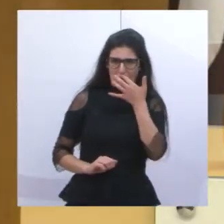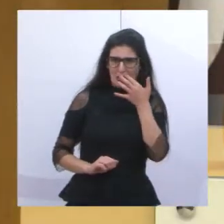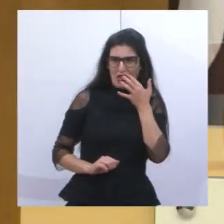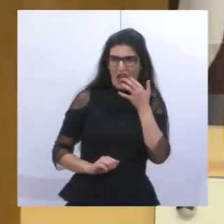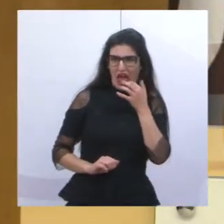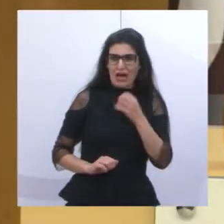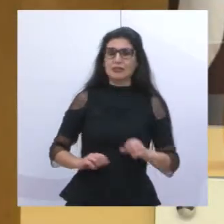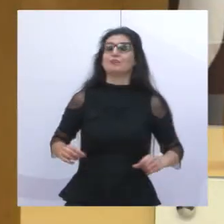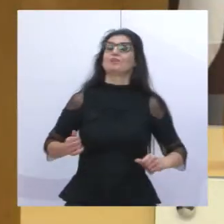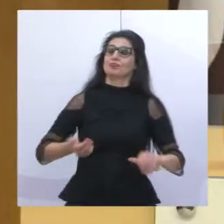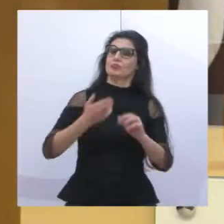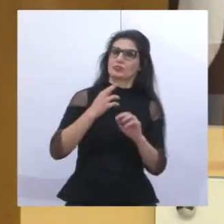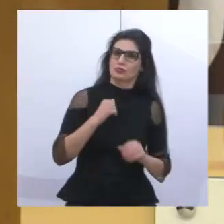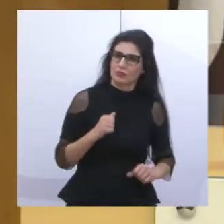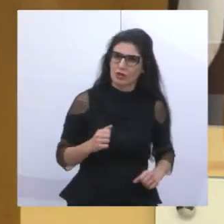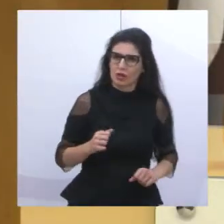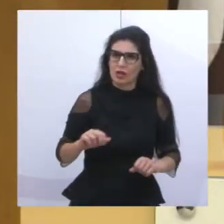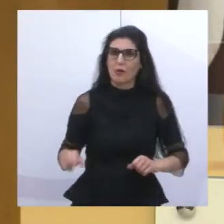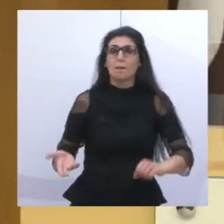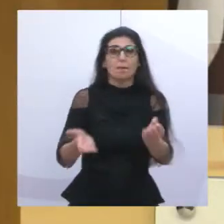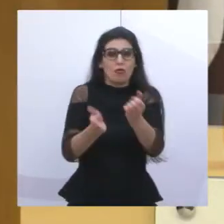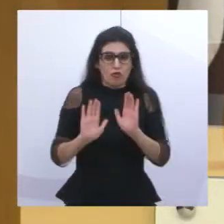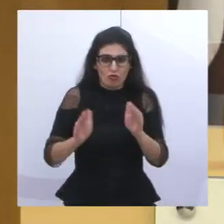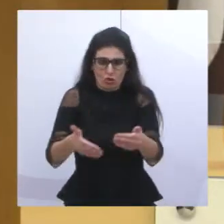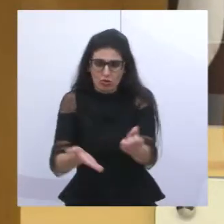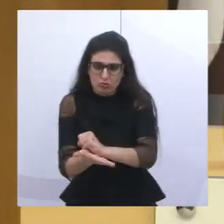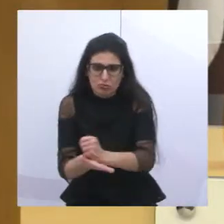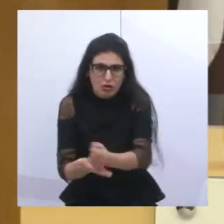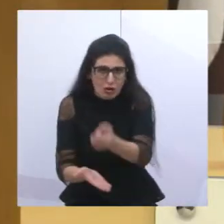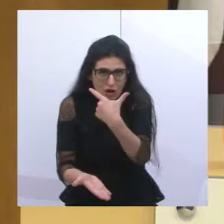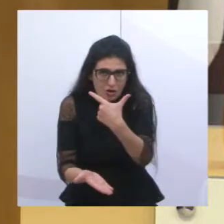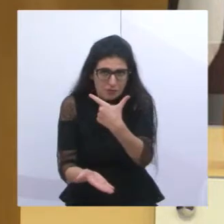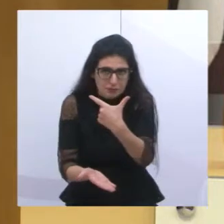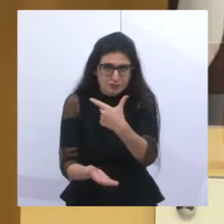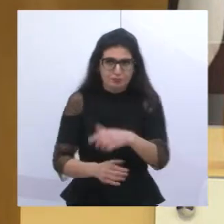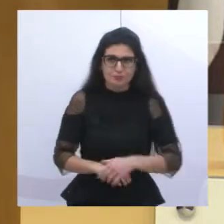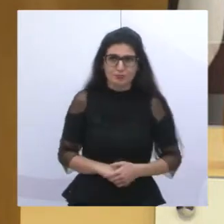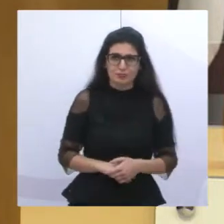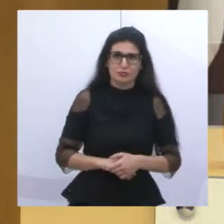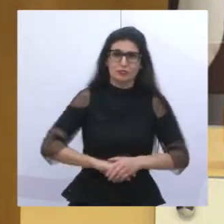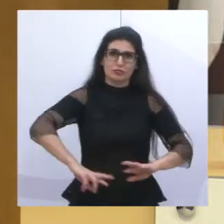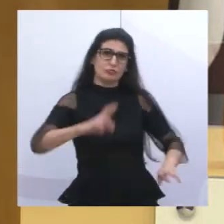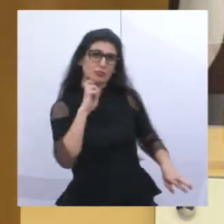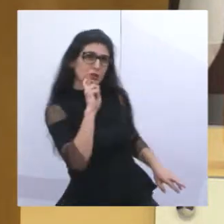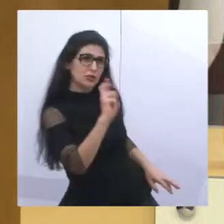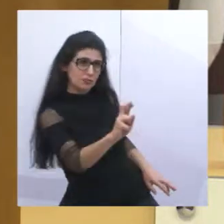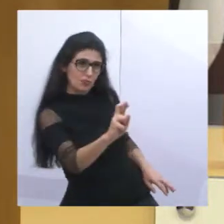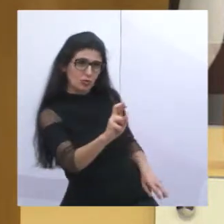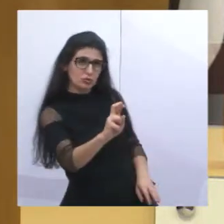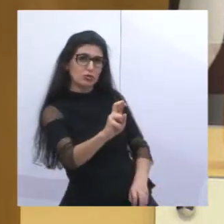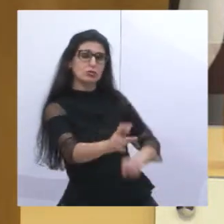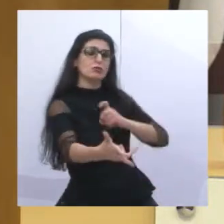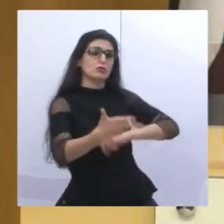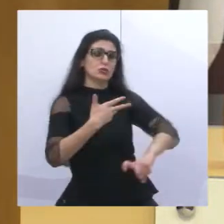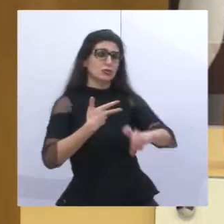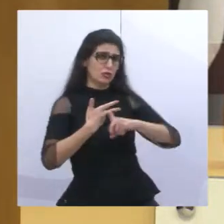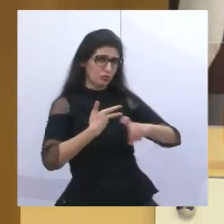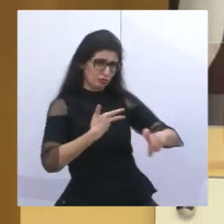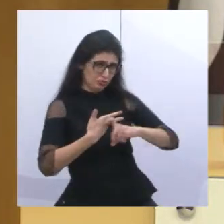resposta veio, nós perguntamos sobre medicamento, que é a discussão. Essa resposta do Executivo